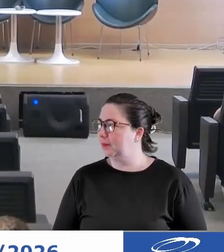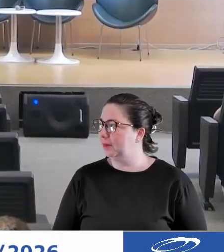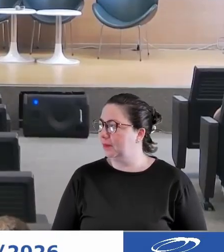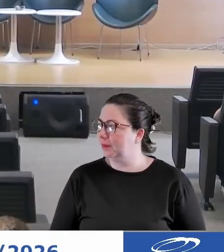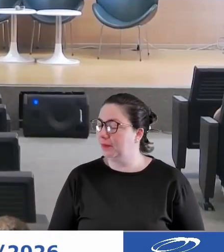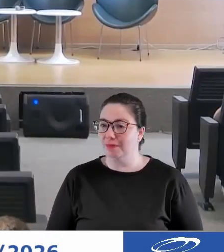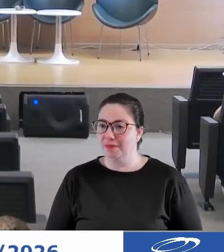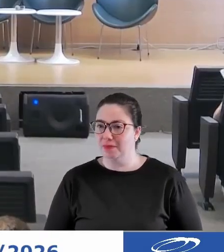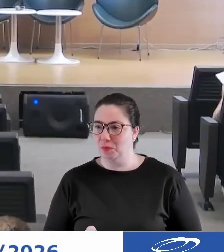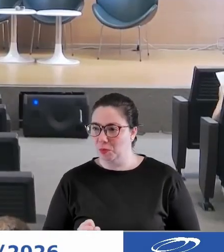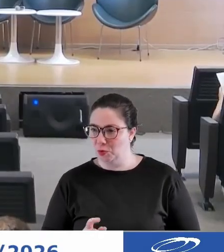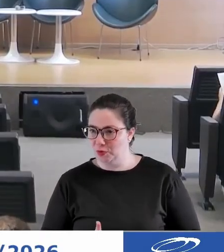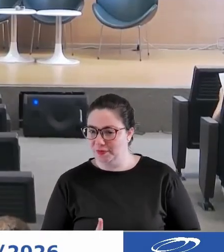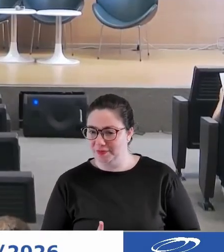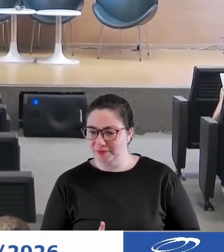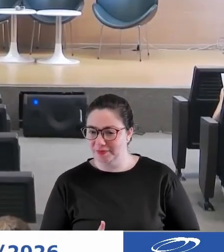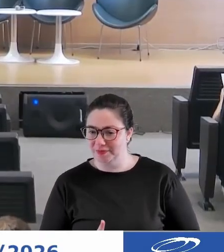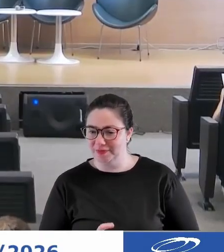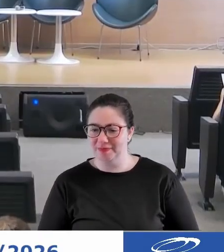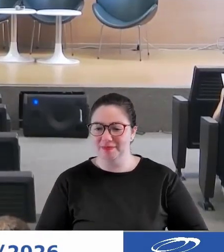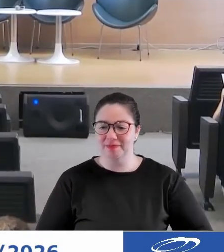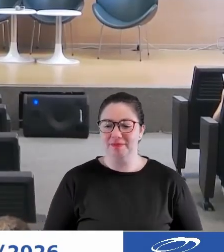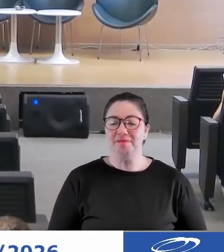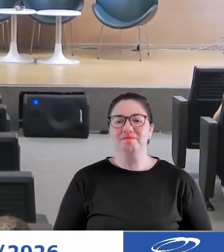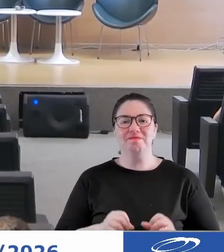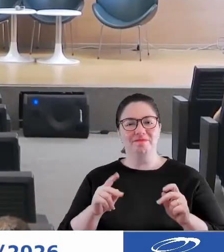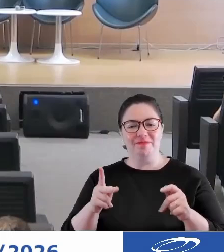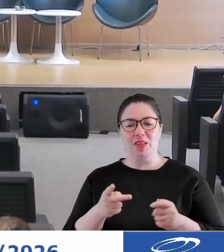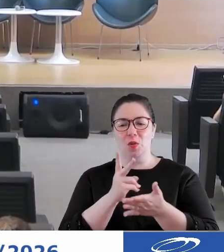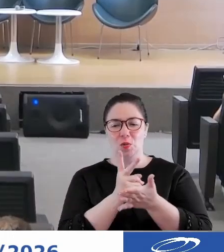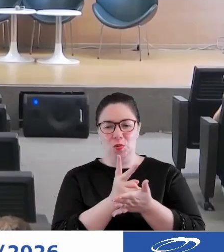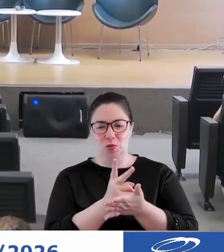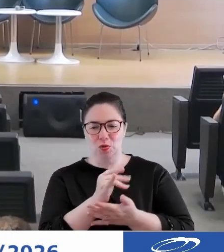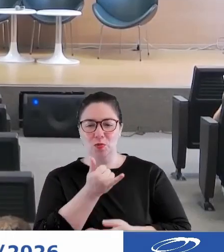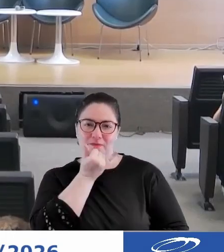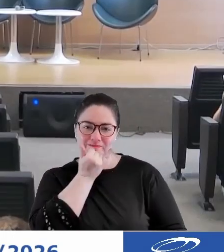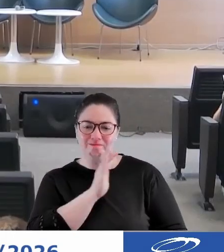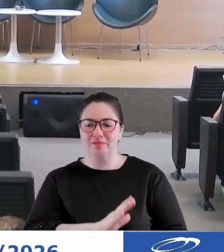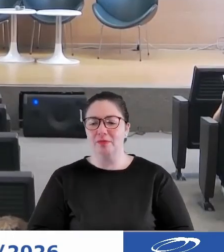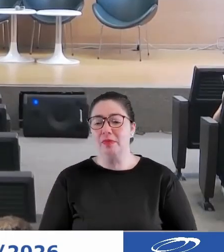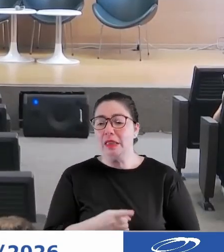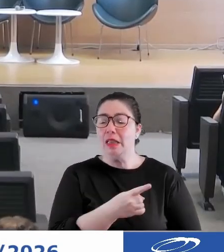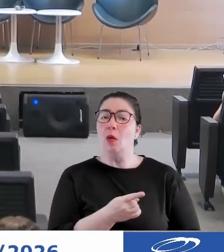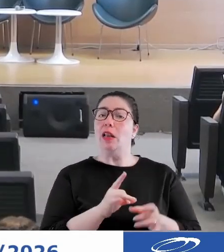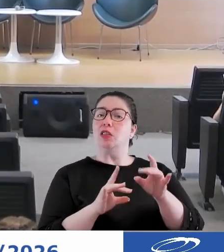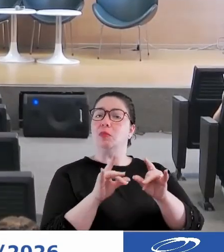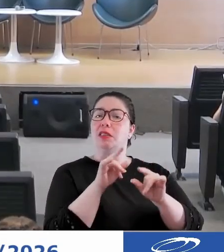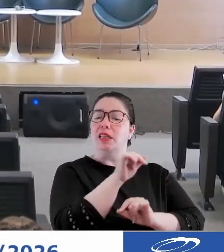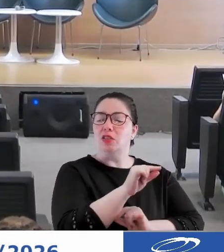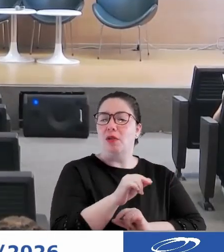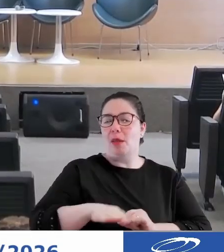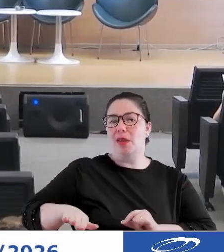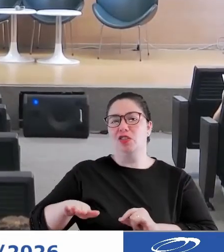continuar? Bom, perdão, gente, vamos continuar aqui. Então, ele é especialista em coluna pediátrica e deformidades pela